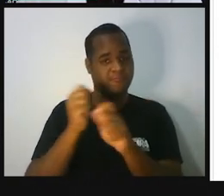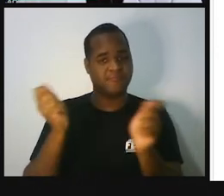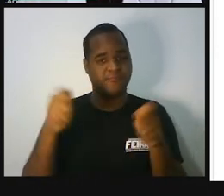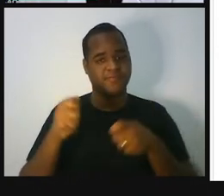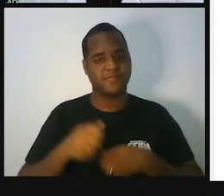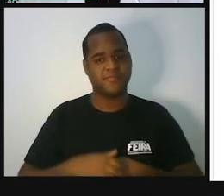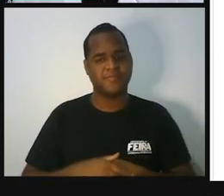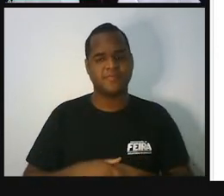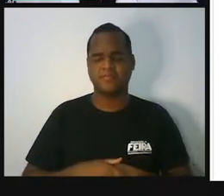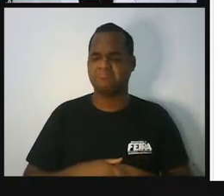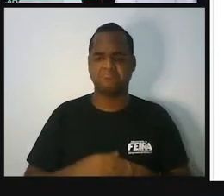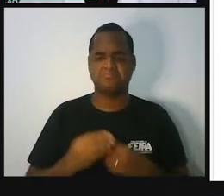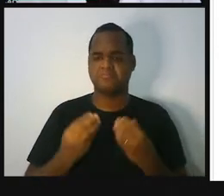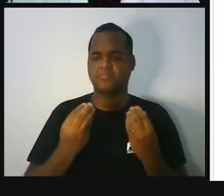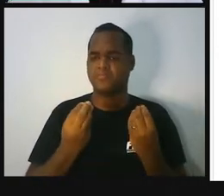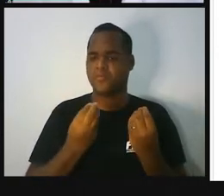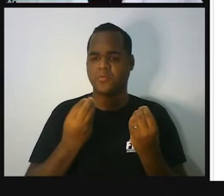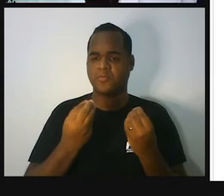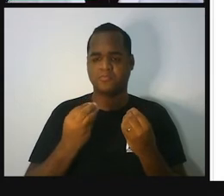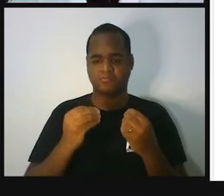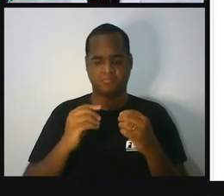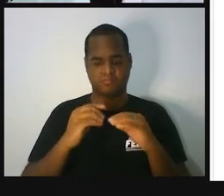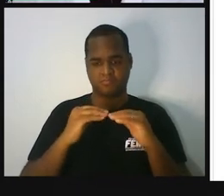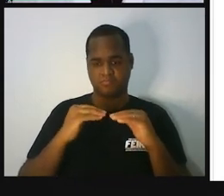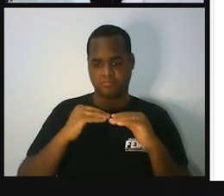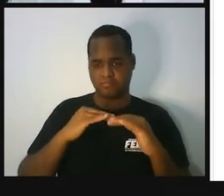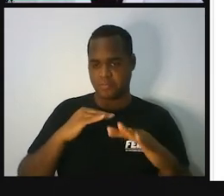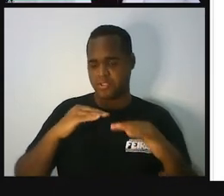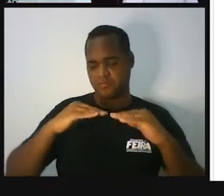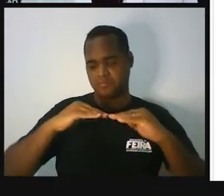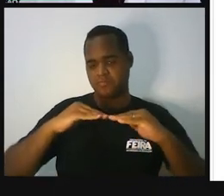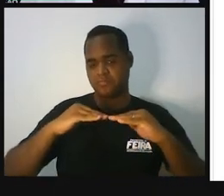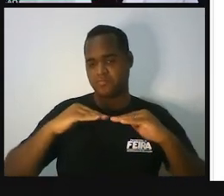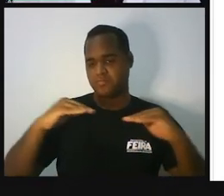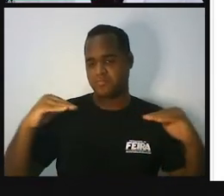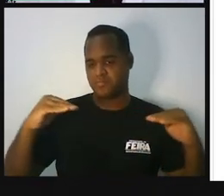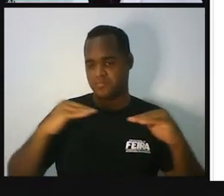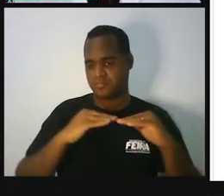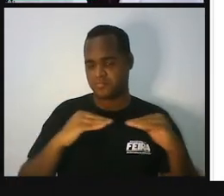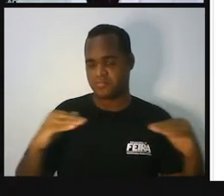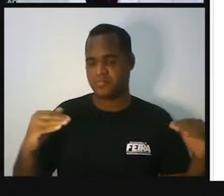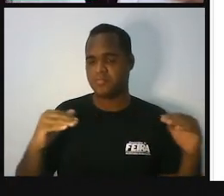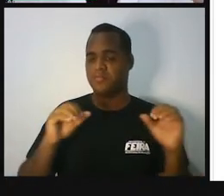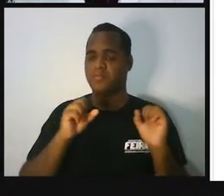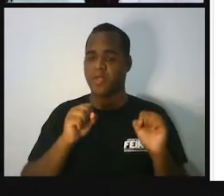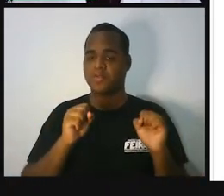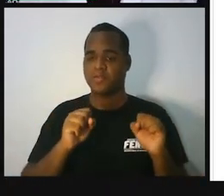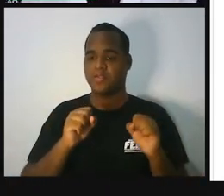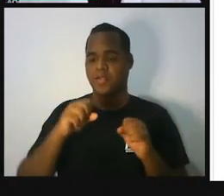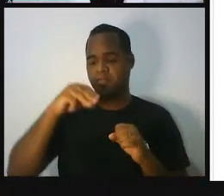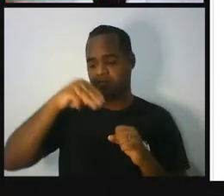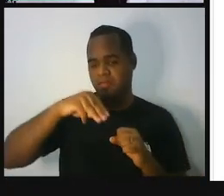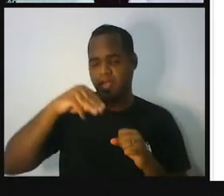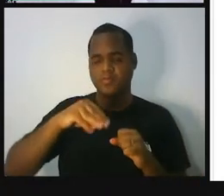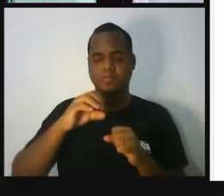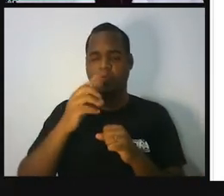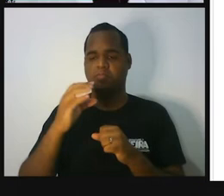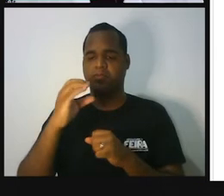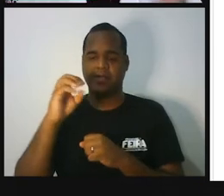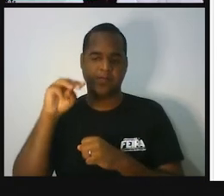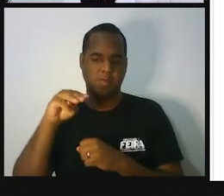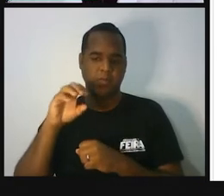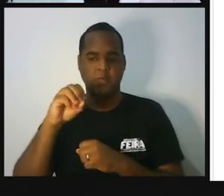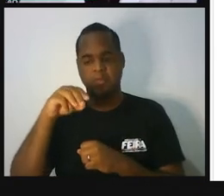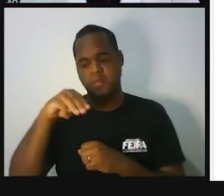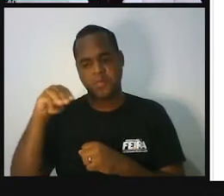a Como assim pro sou o cumprimento a gente não é Gui e a gente disse que aquele comprimento pode estar em médico hoje está em sentindo